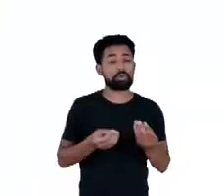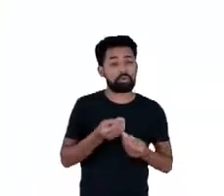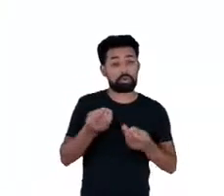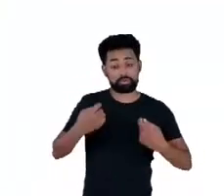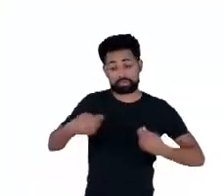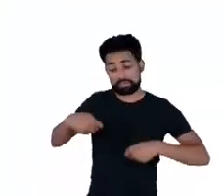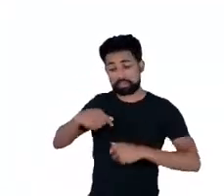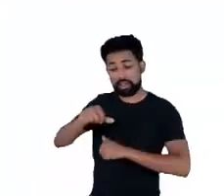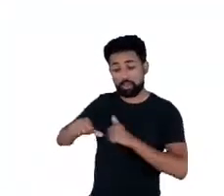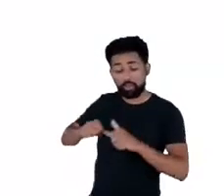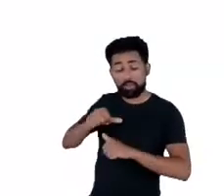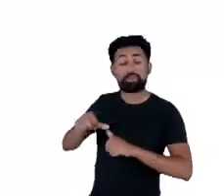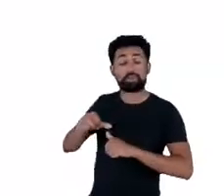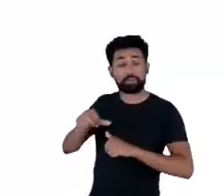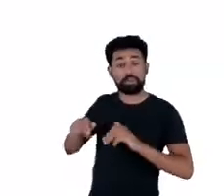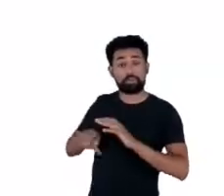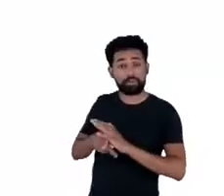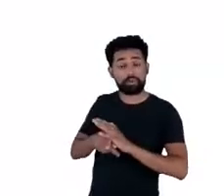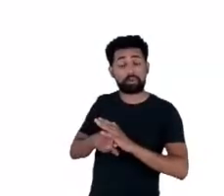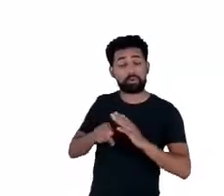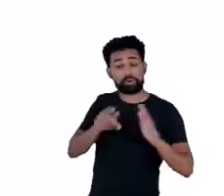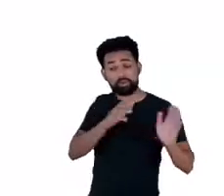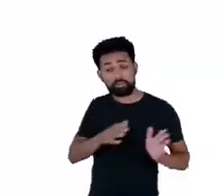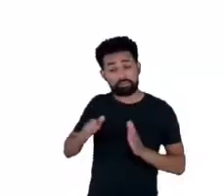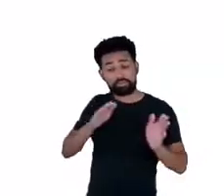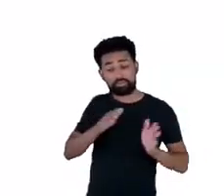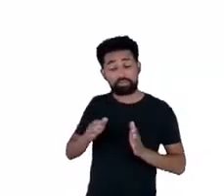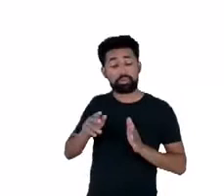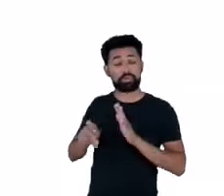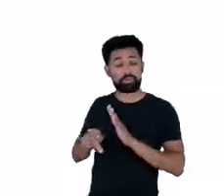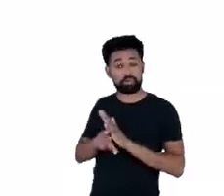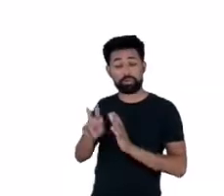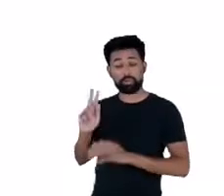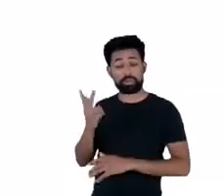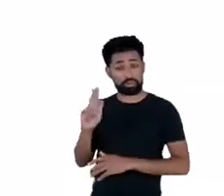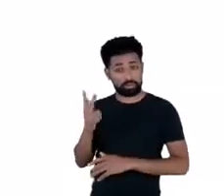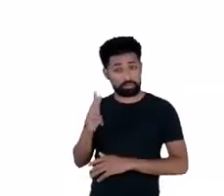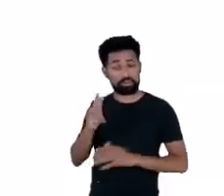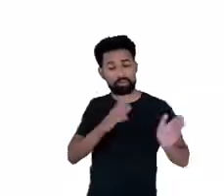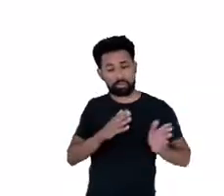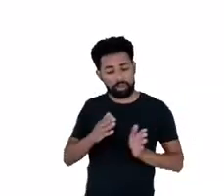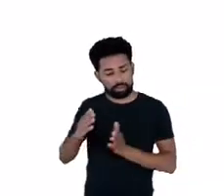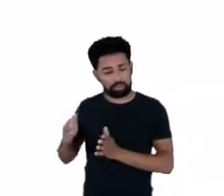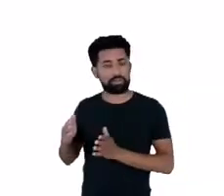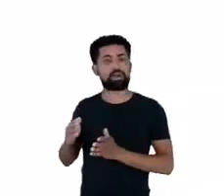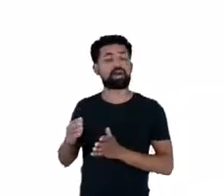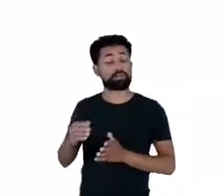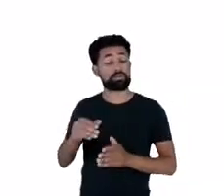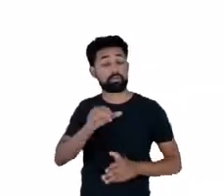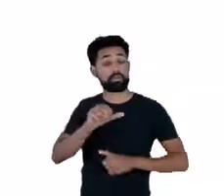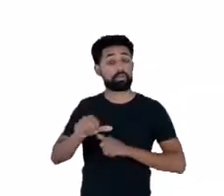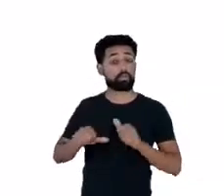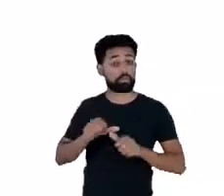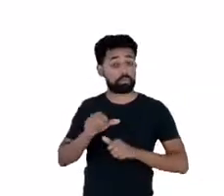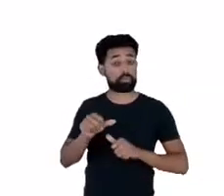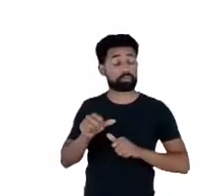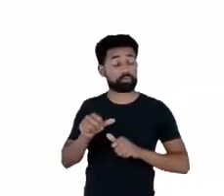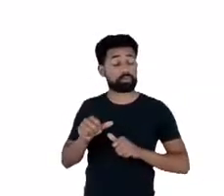uma transmissão híbrida e de passo a passo para altas,